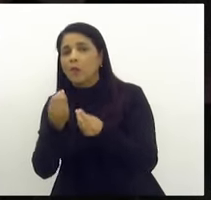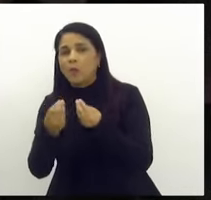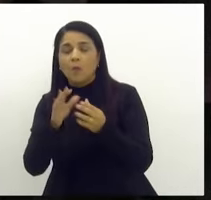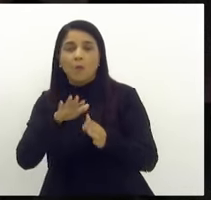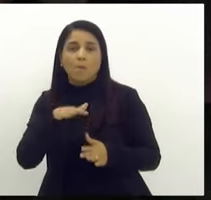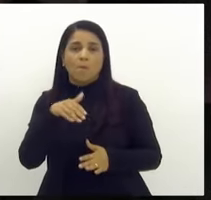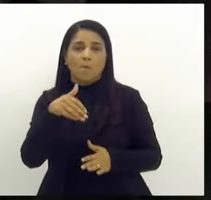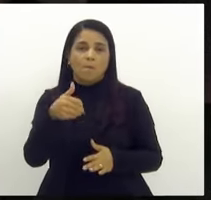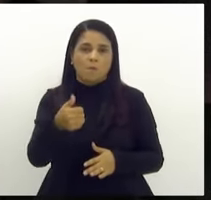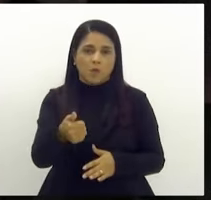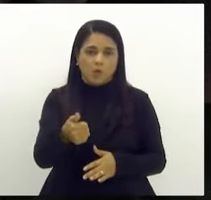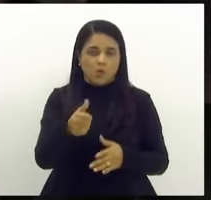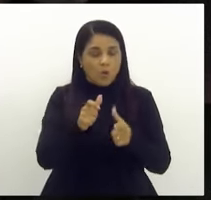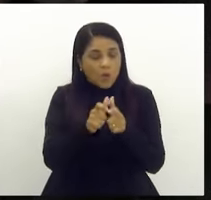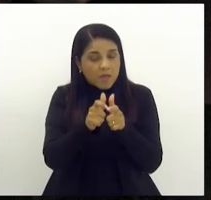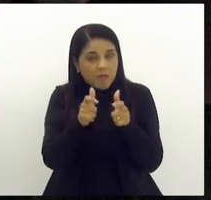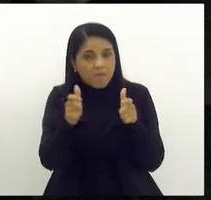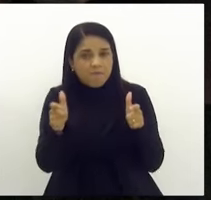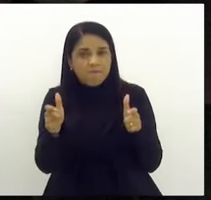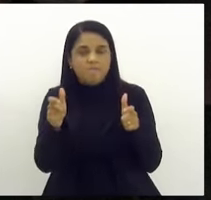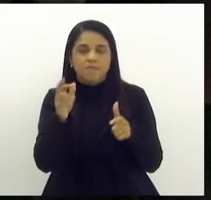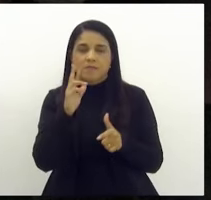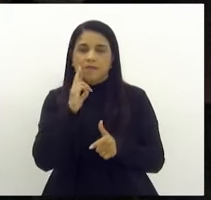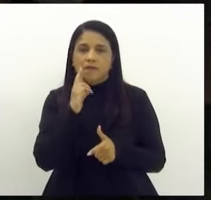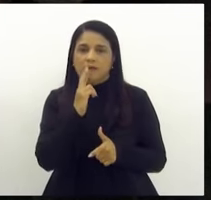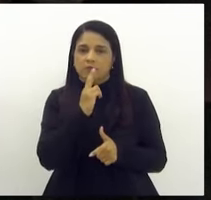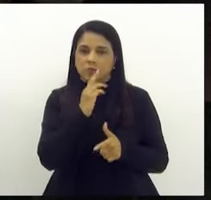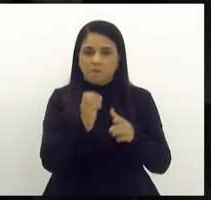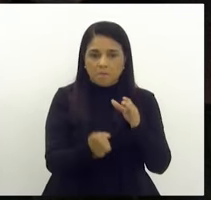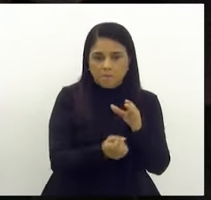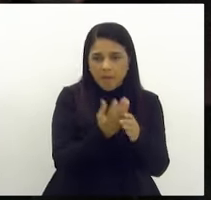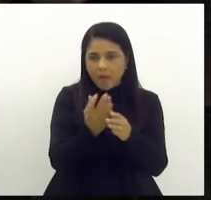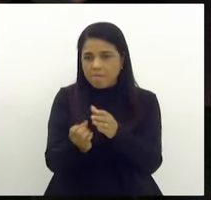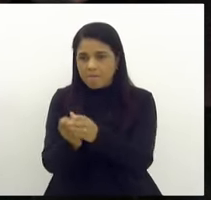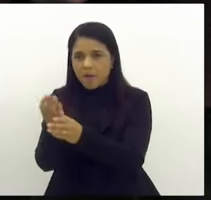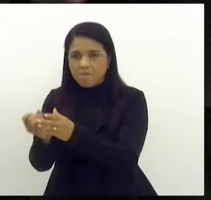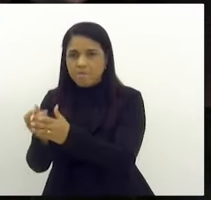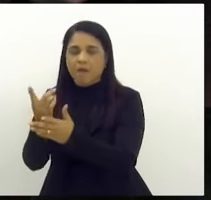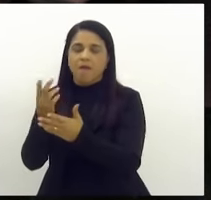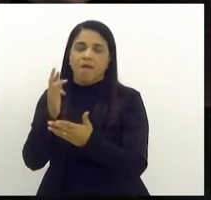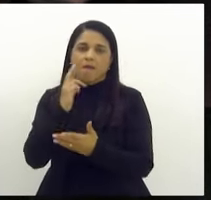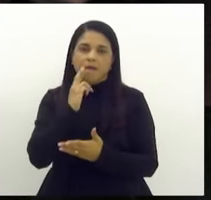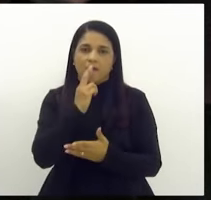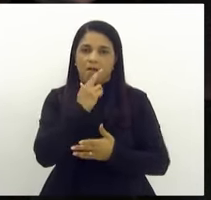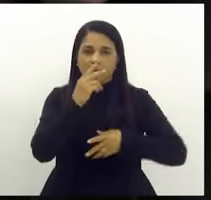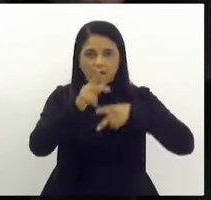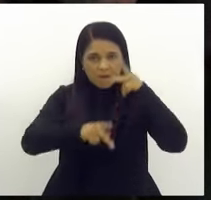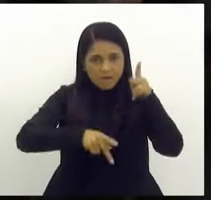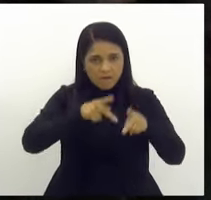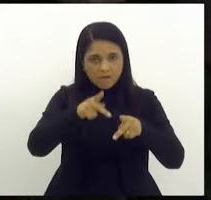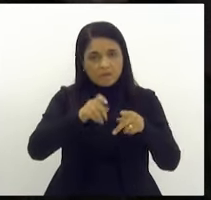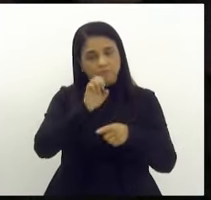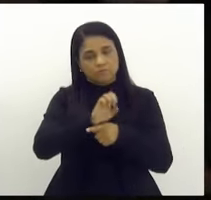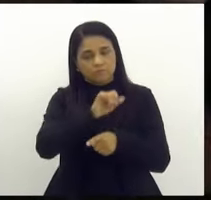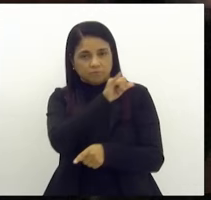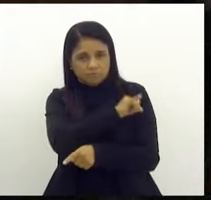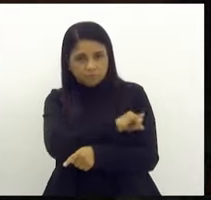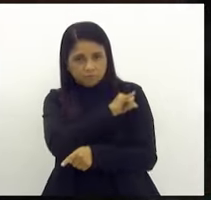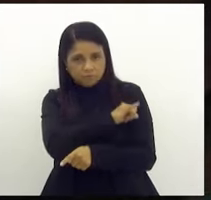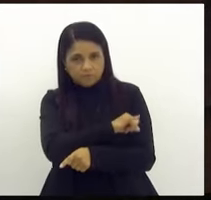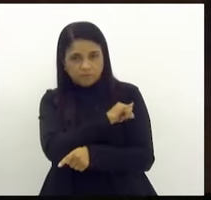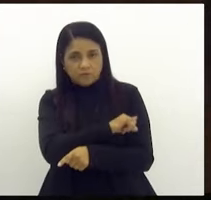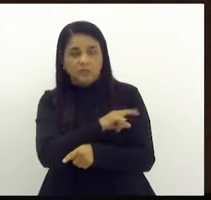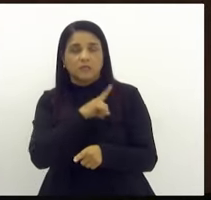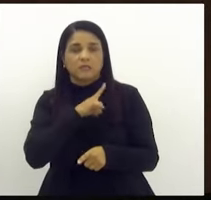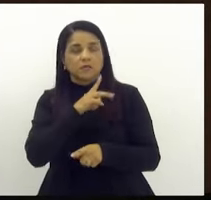melhorar e ampliar também o tema dos restaurantes populares aqui no nosso estado uma vez que nós